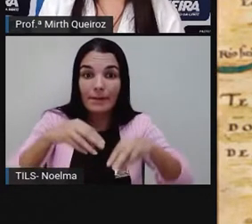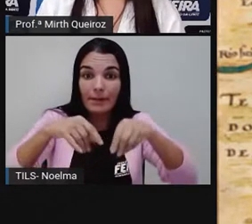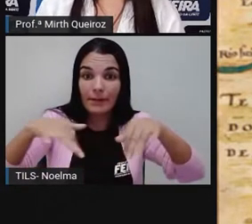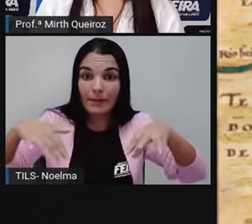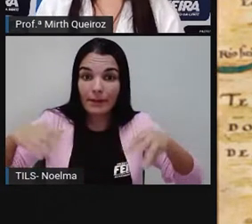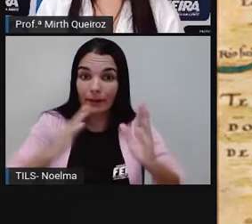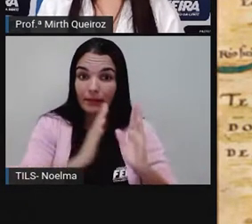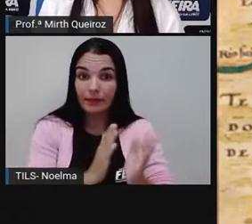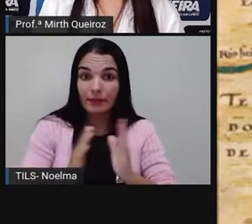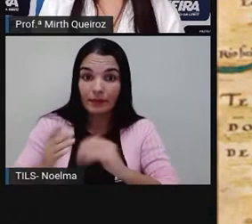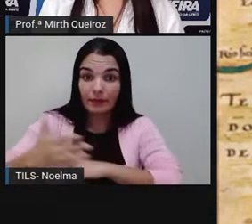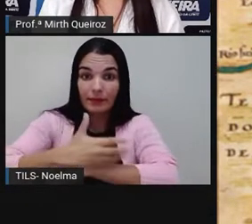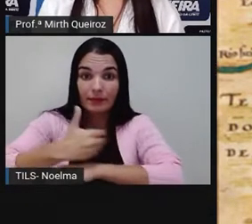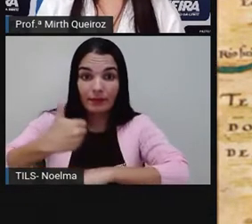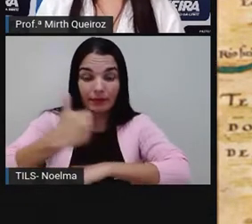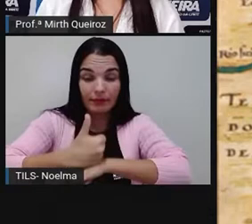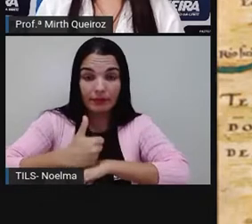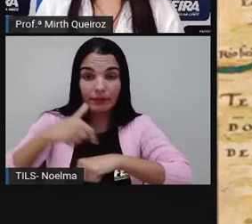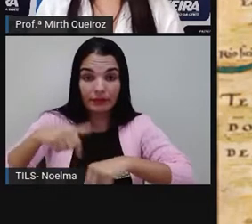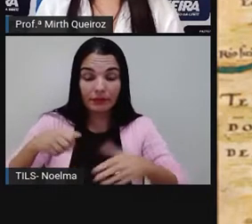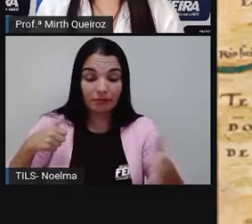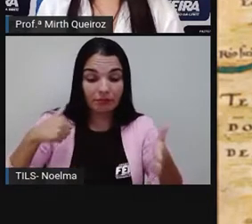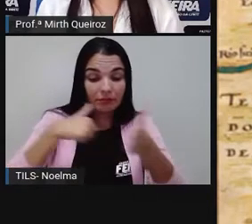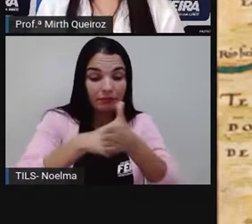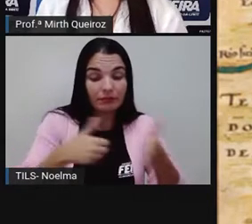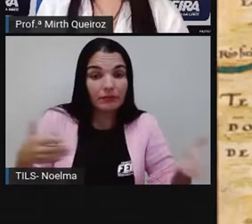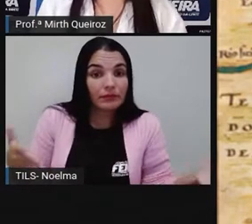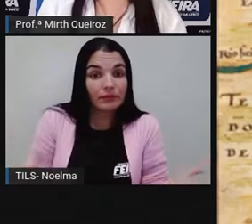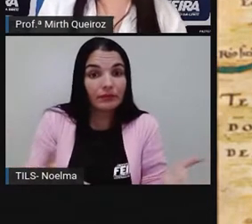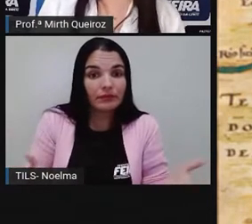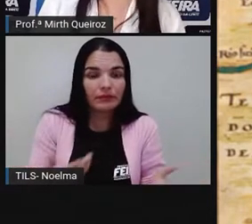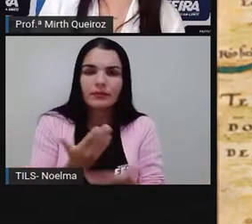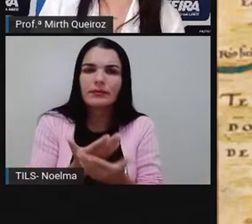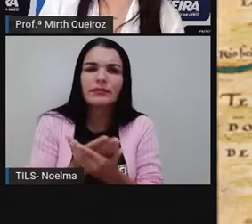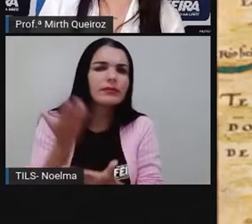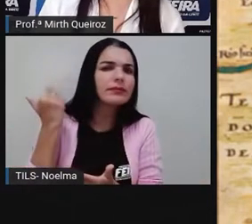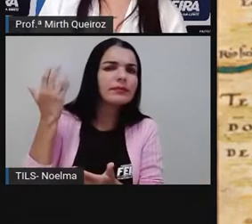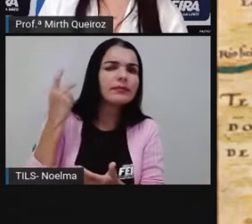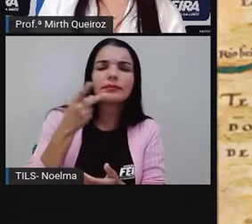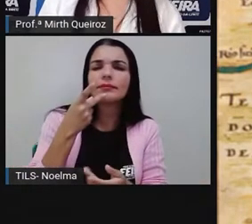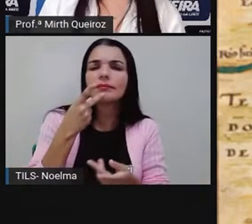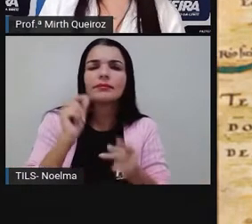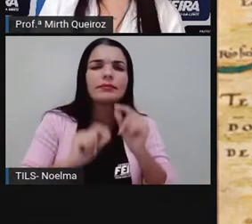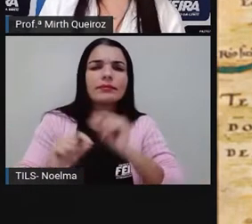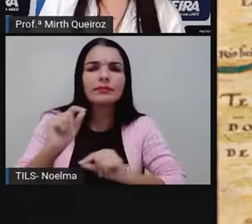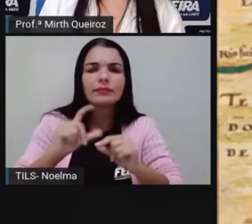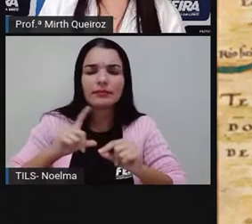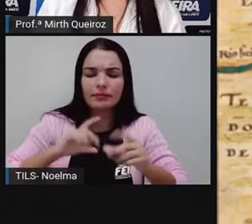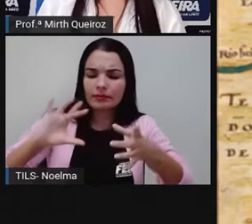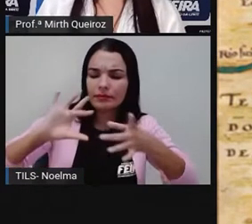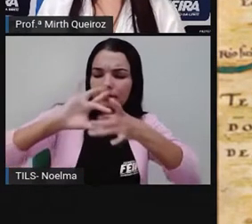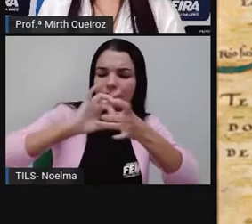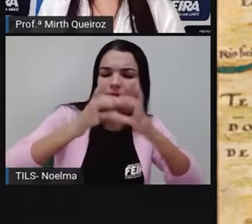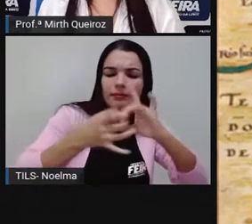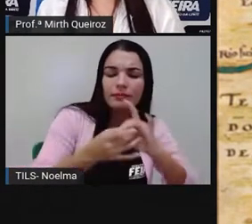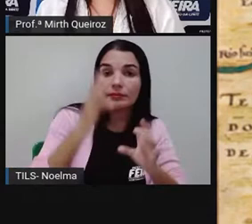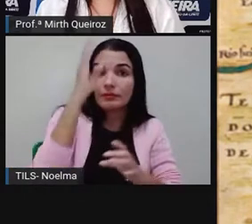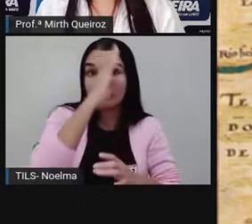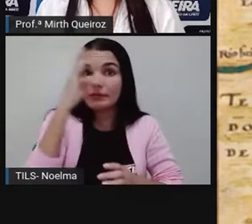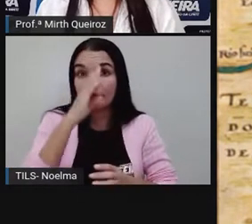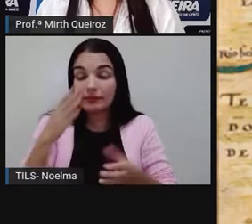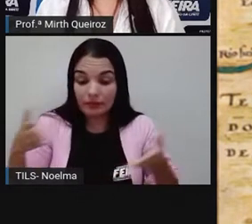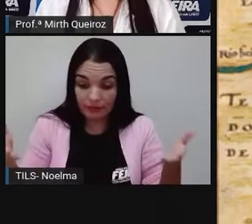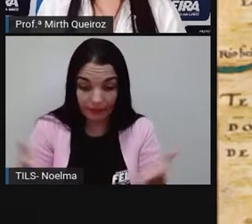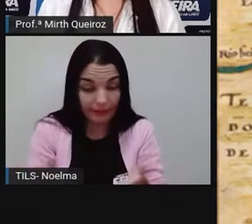colonial e seus impactos aí na atualidade. Na aula passada, nós falamos, fizemos uma relação aí com o Brasil